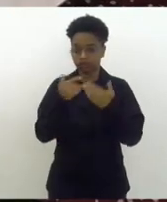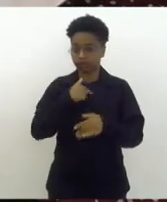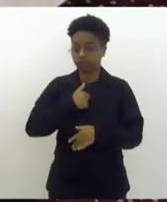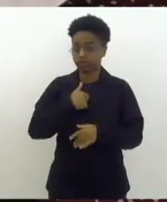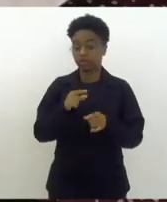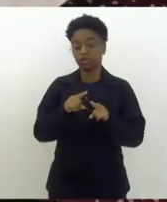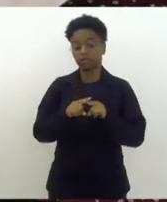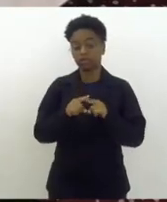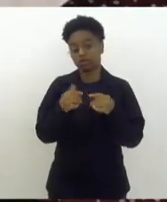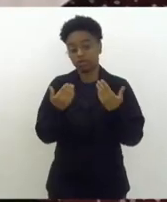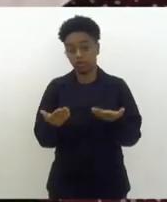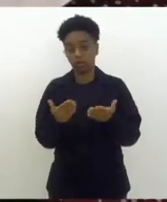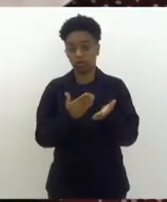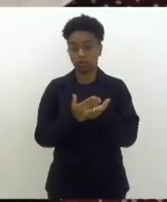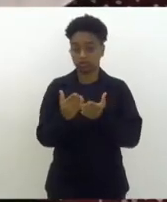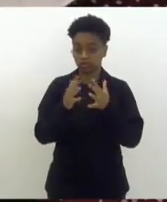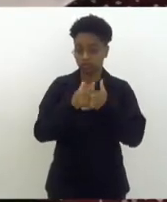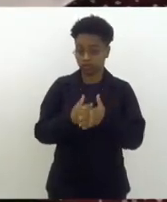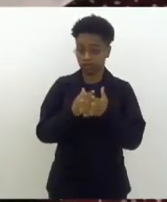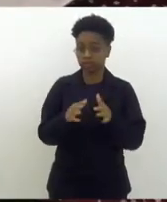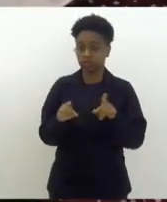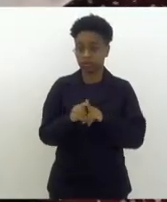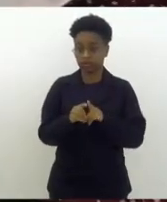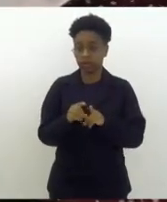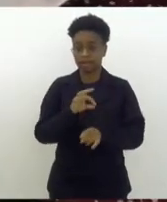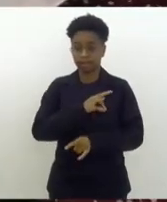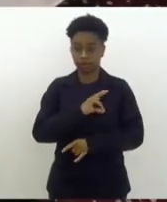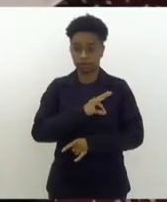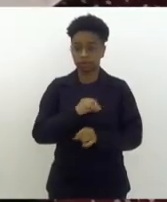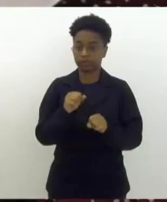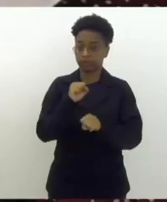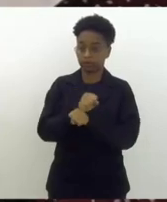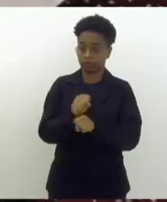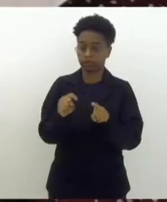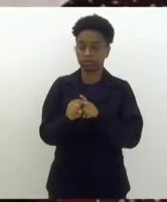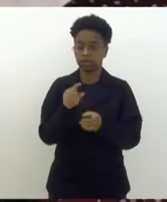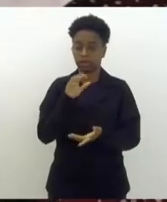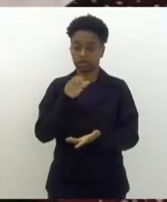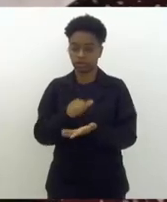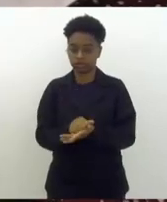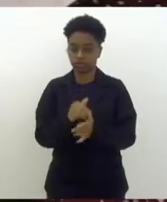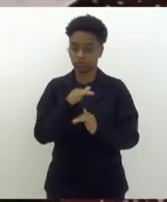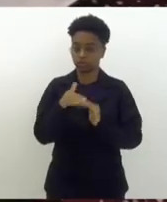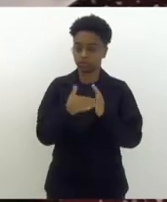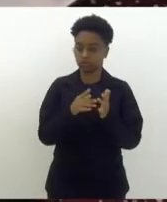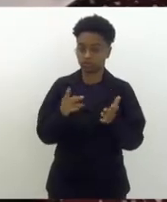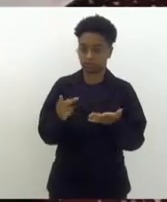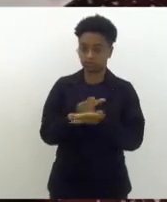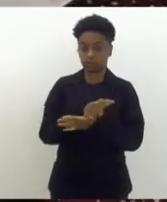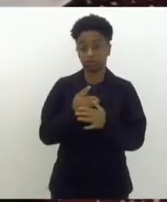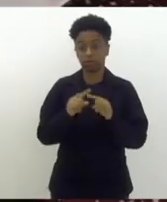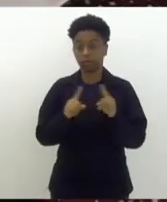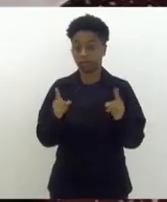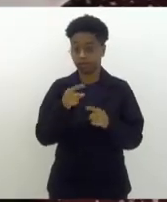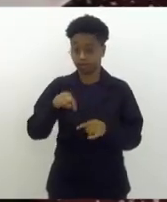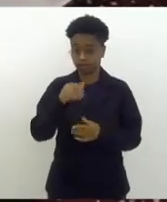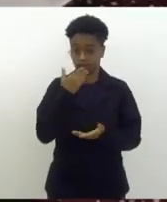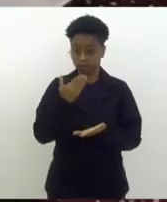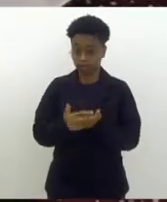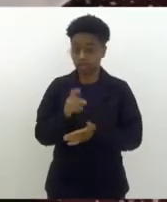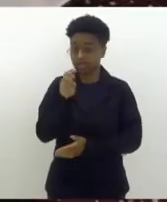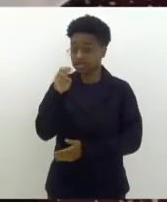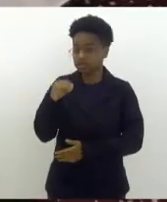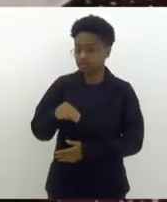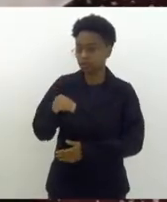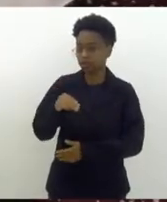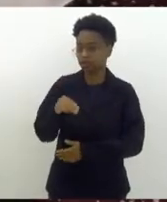uma viatura do BP tour da Polícia Militar parou também registrou tudo e impressionante ao presidente em cinco